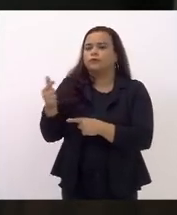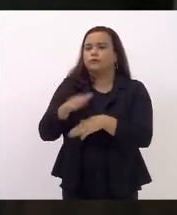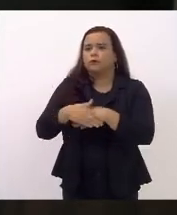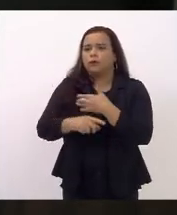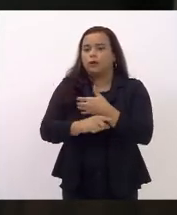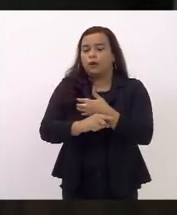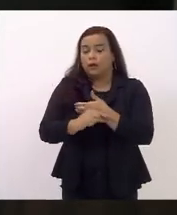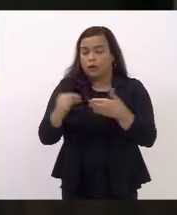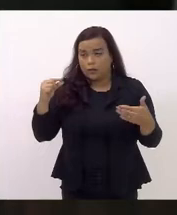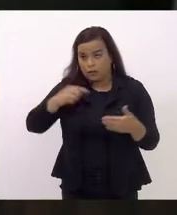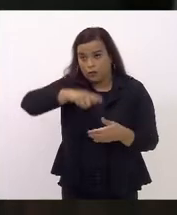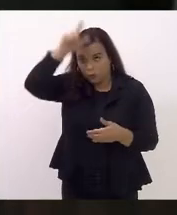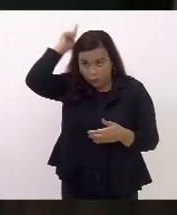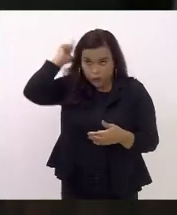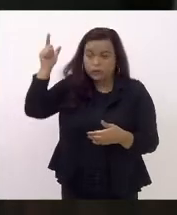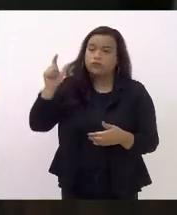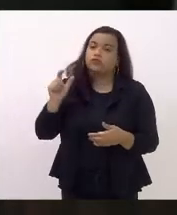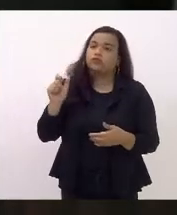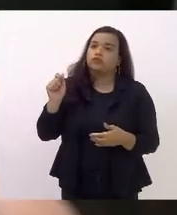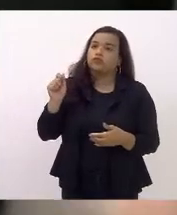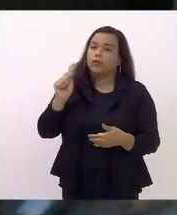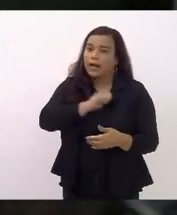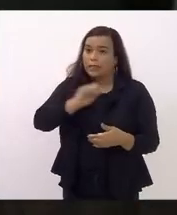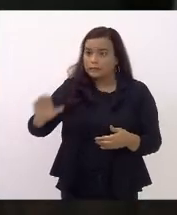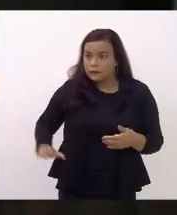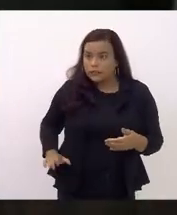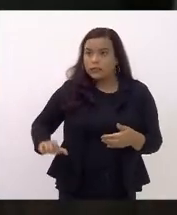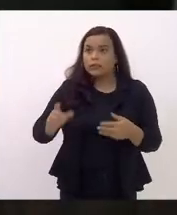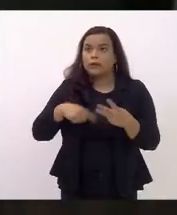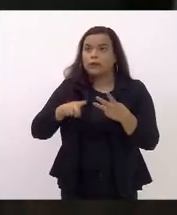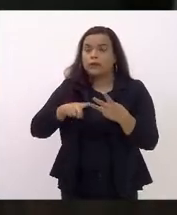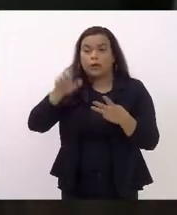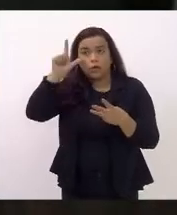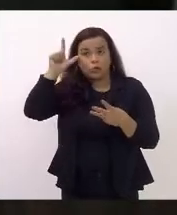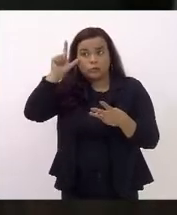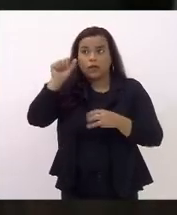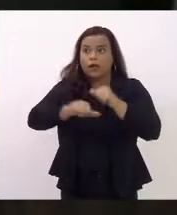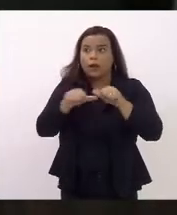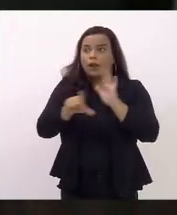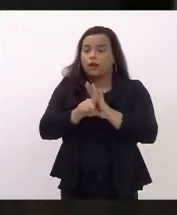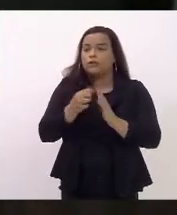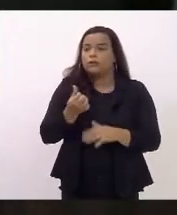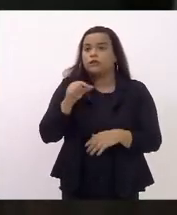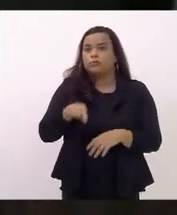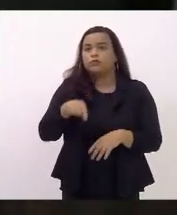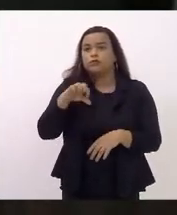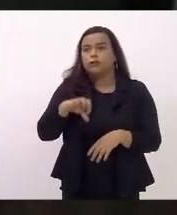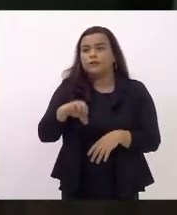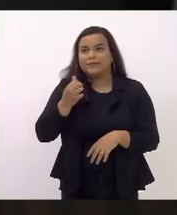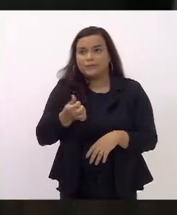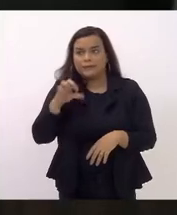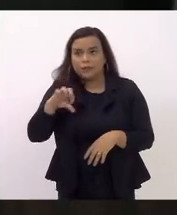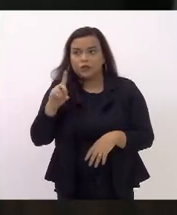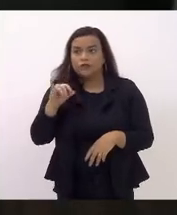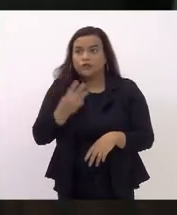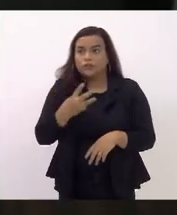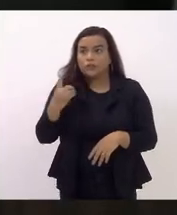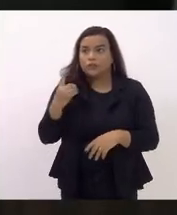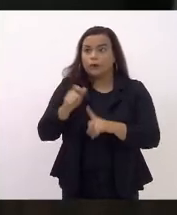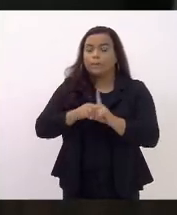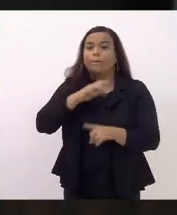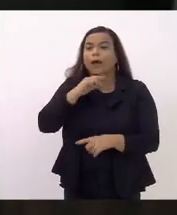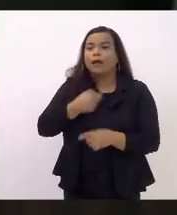Paulo, André Siciliano e Lucinha, que altera a lei 6.979, de 31 de março de 2015, que dispõe sobre o